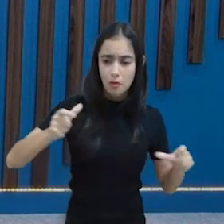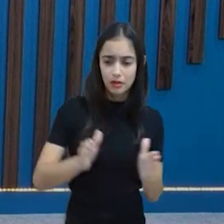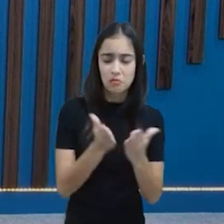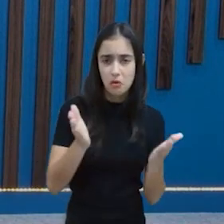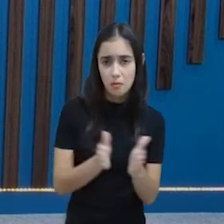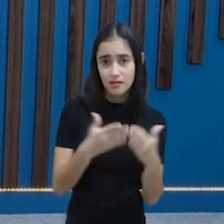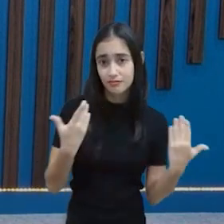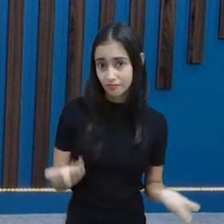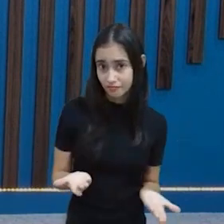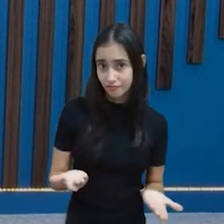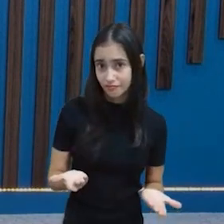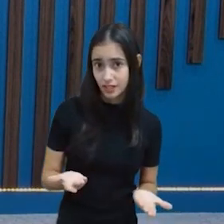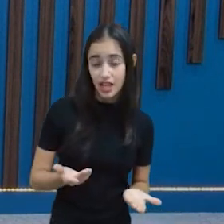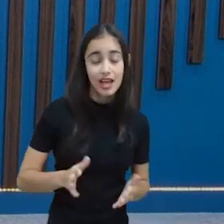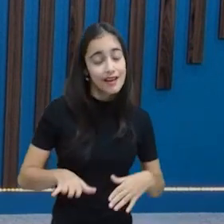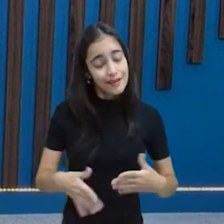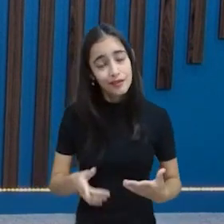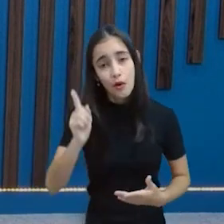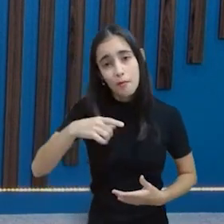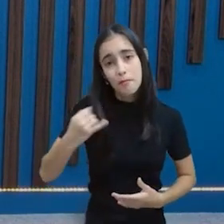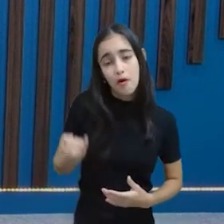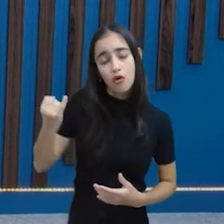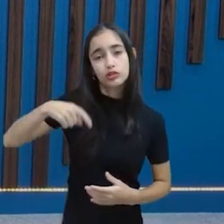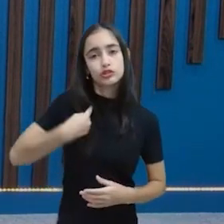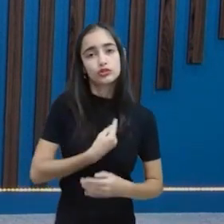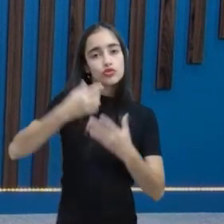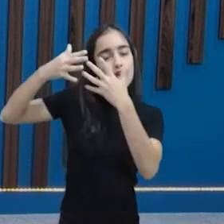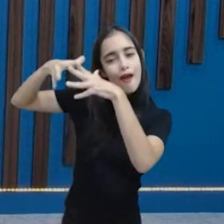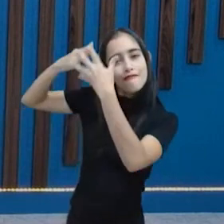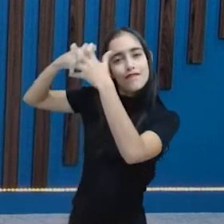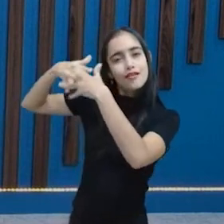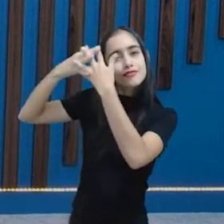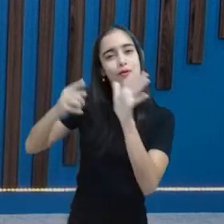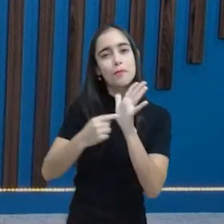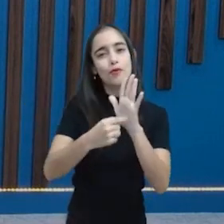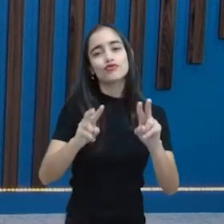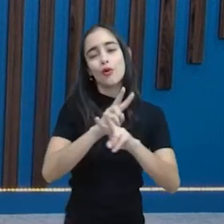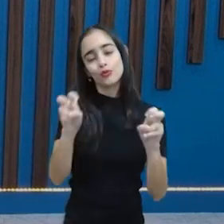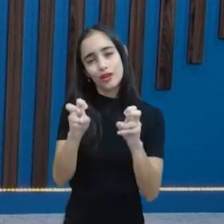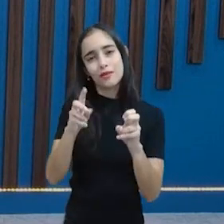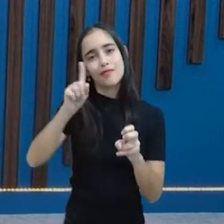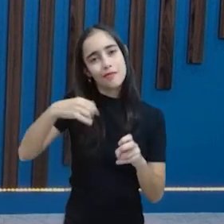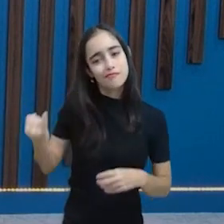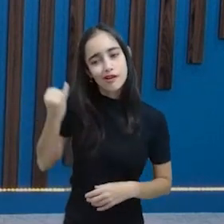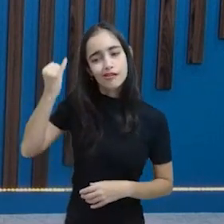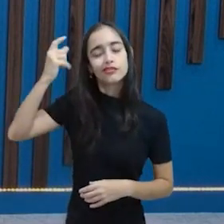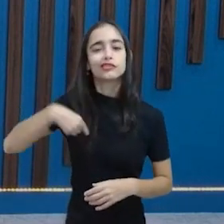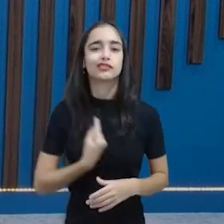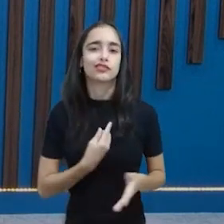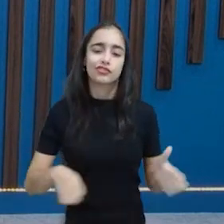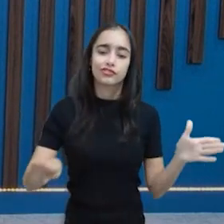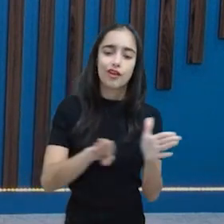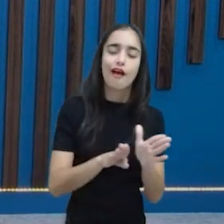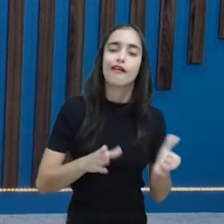é importante a gente refletir, é importante a gente trazer esse tema, é importante também que a gente chegue junto